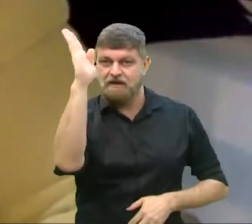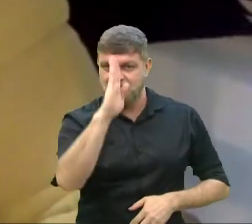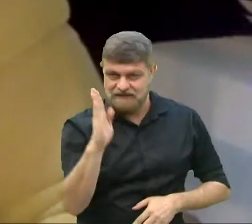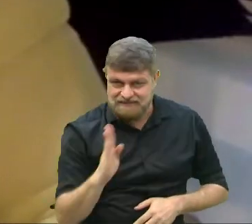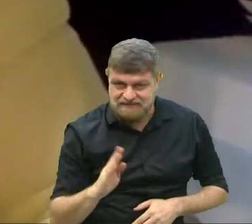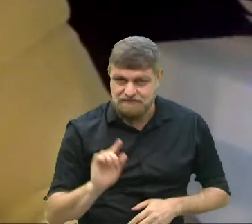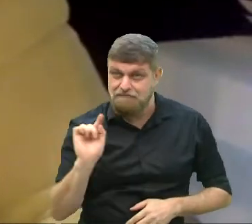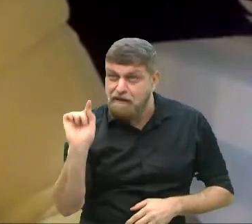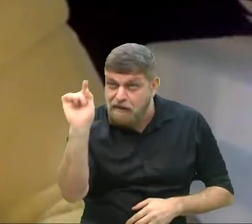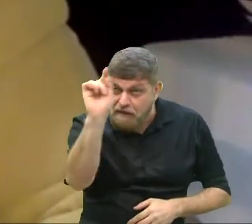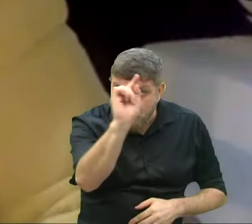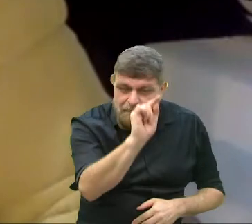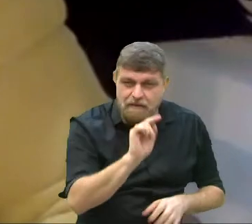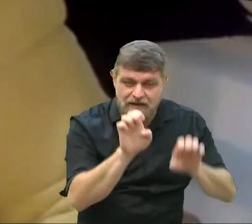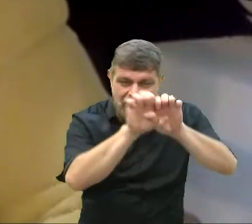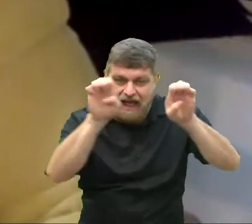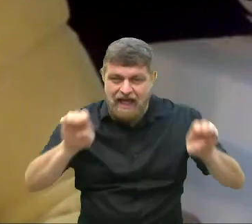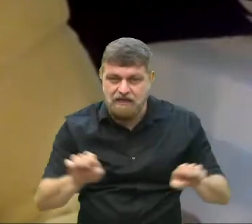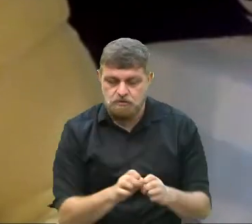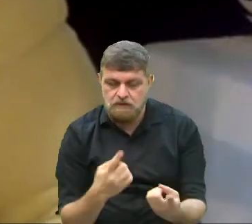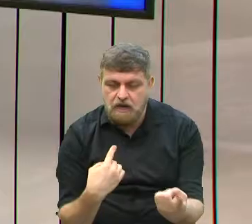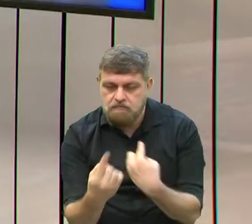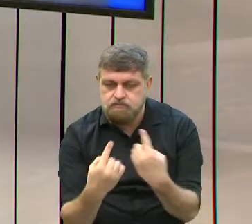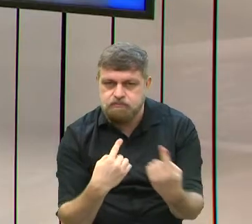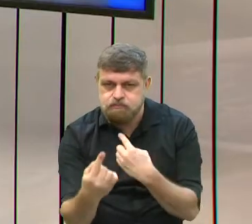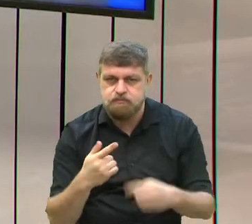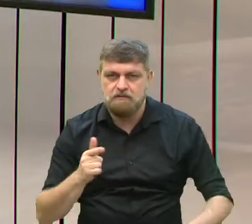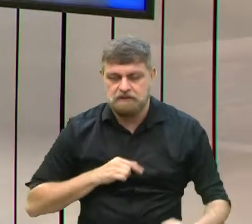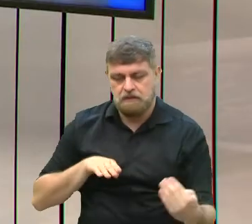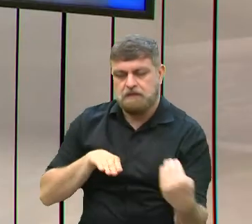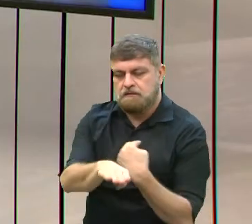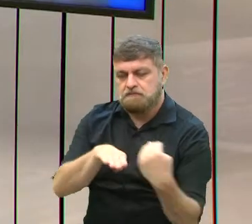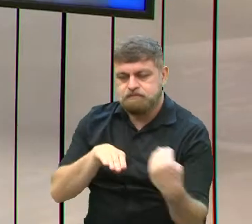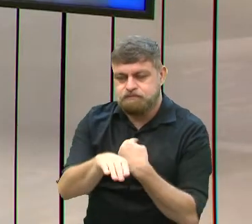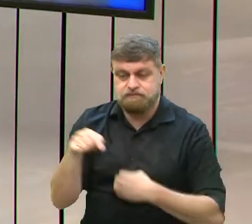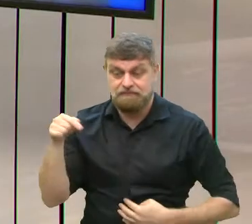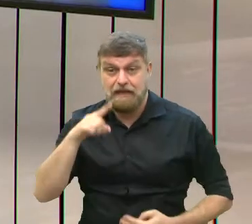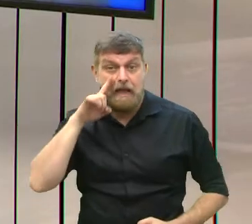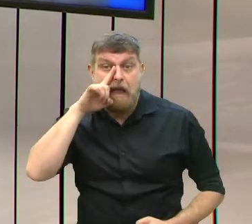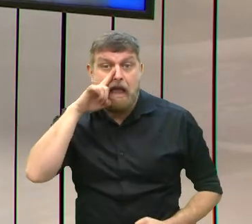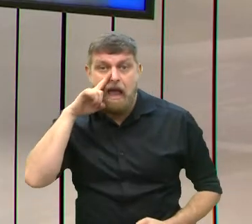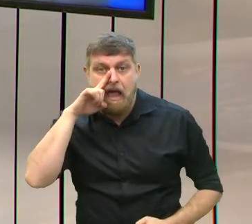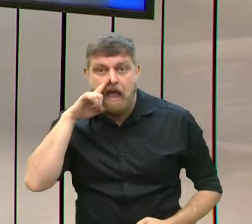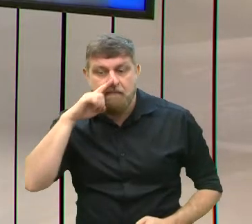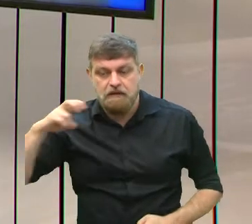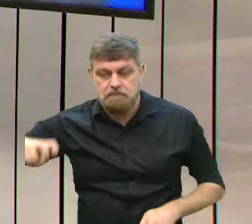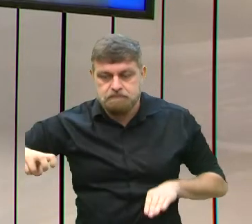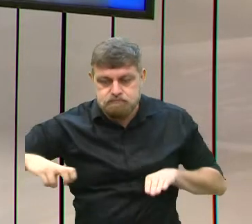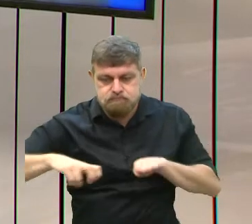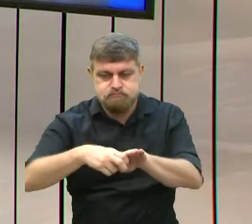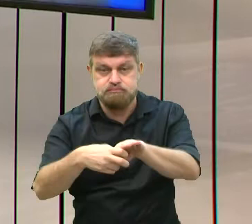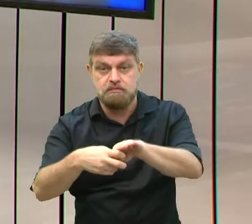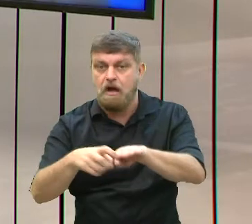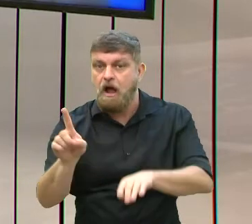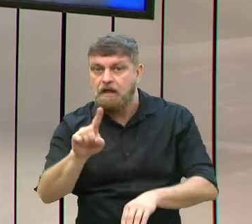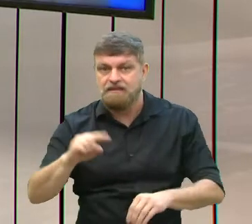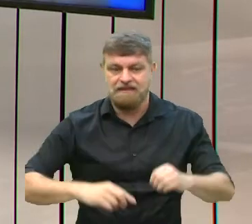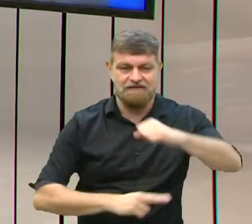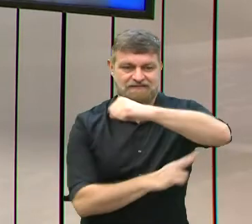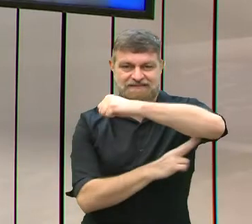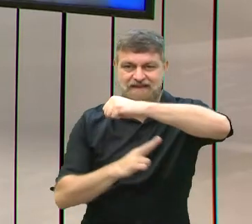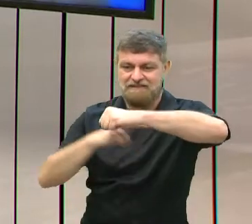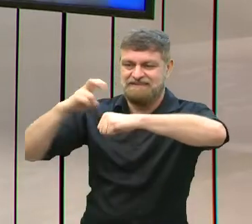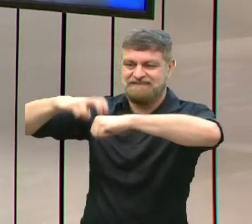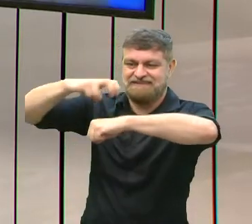a infraestrutura viária deixe de ser um fator de ameaça para a conservação de ecossistemas nesse